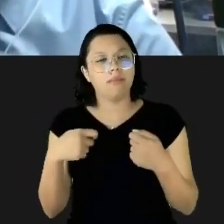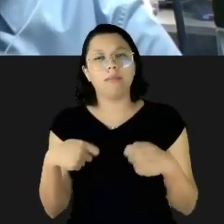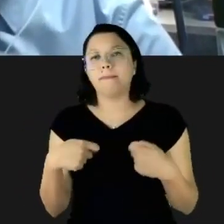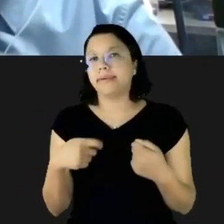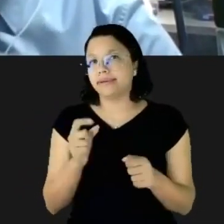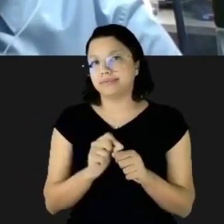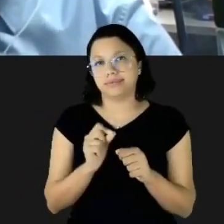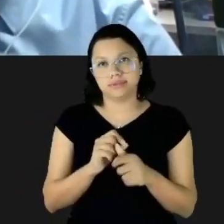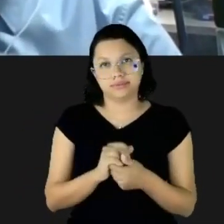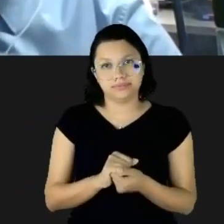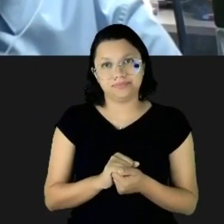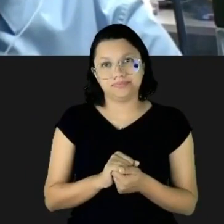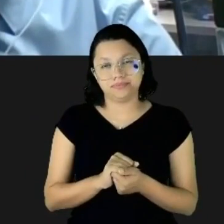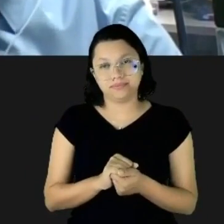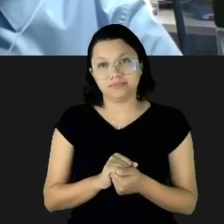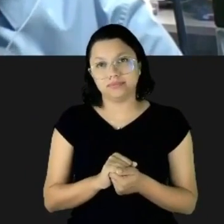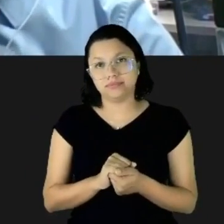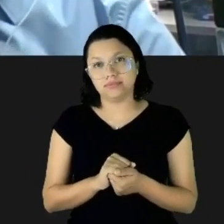precisa ser feito.